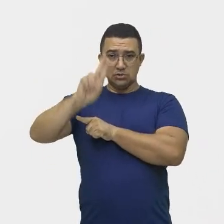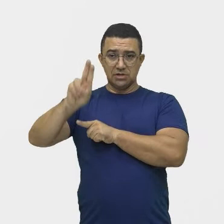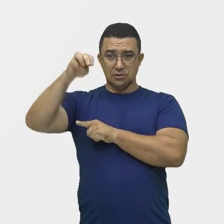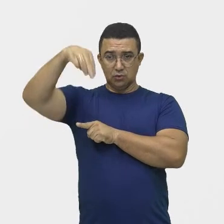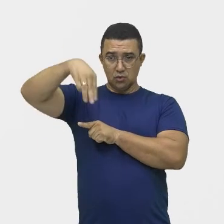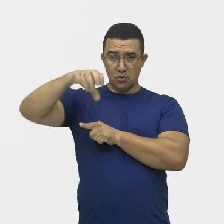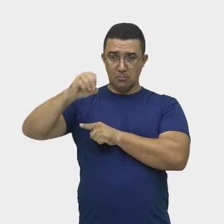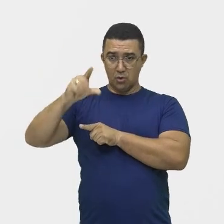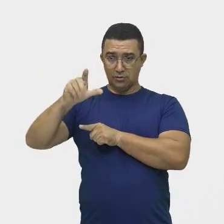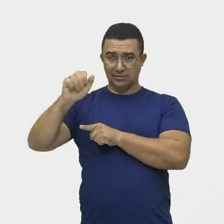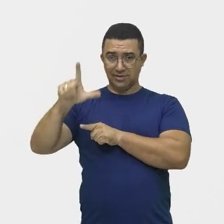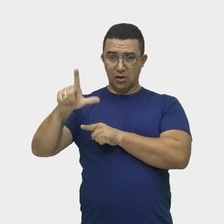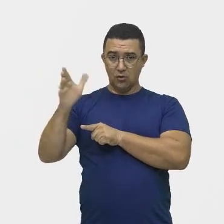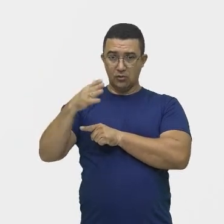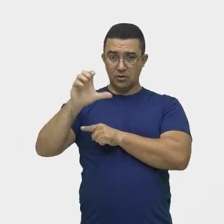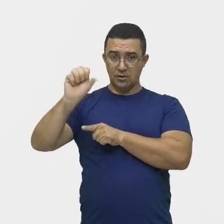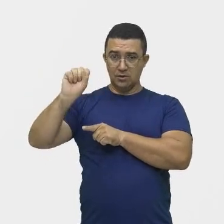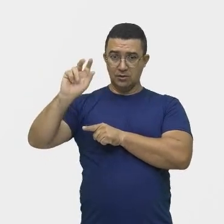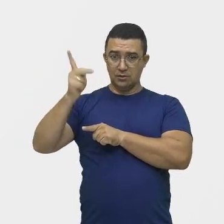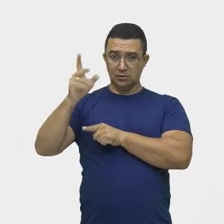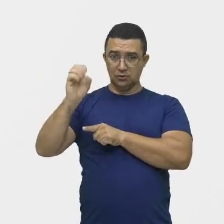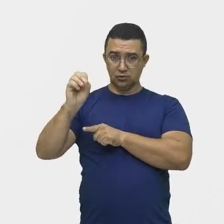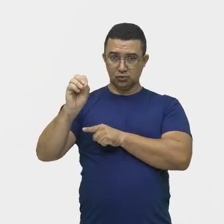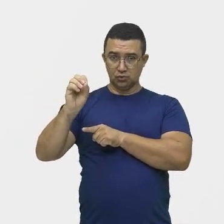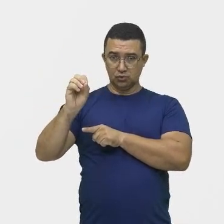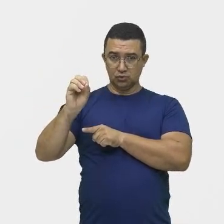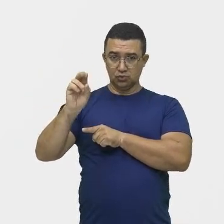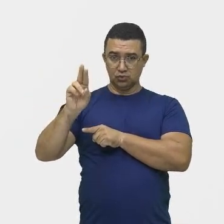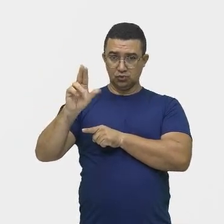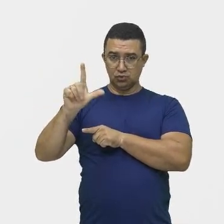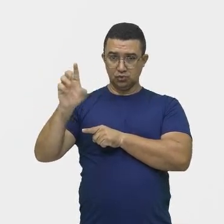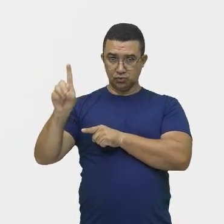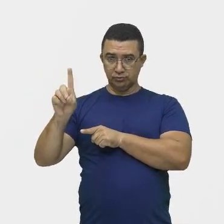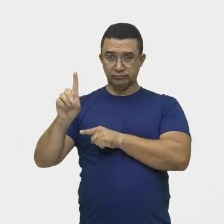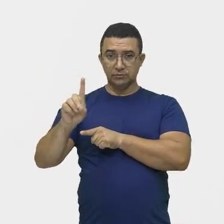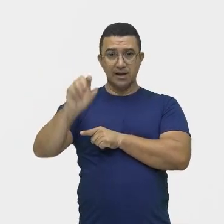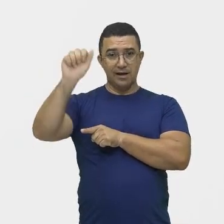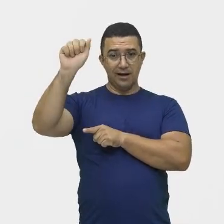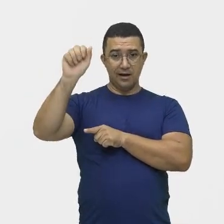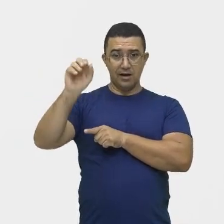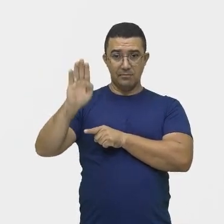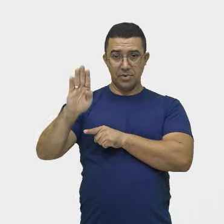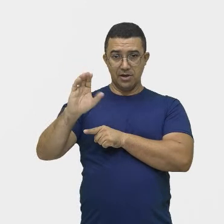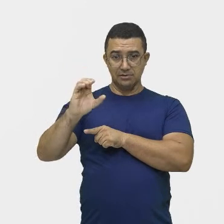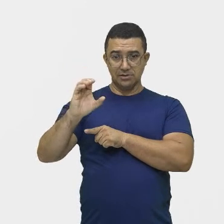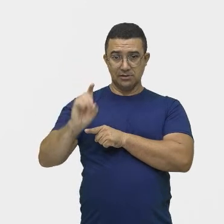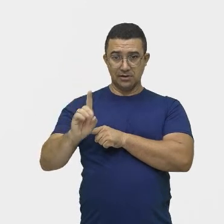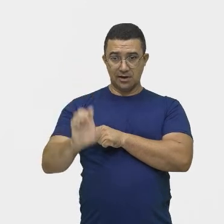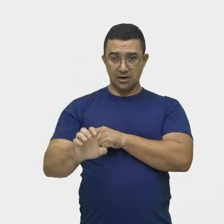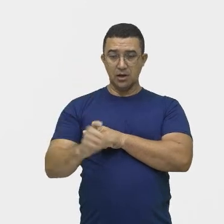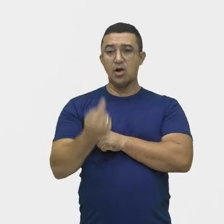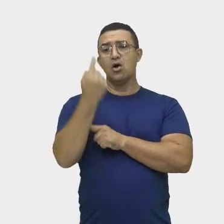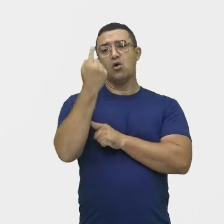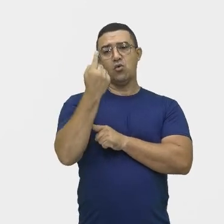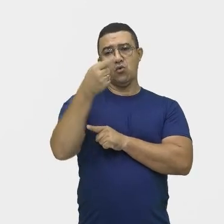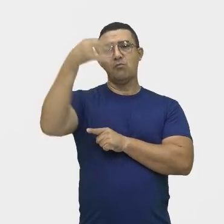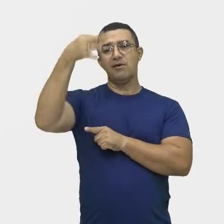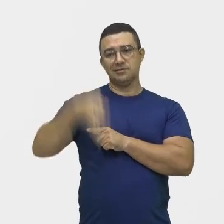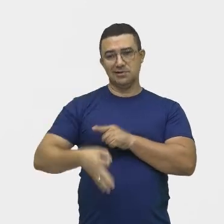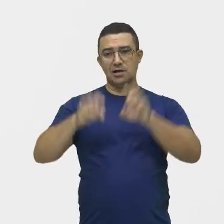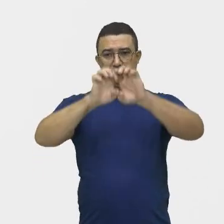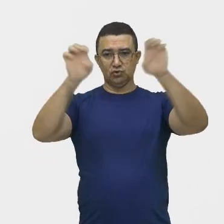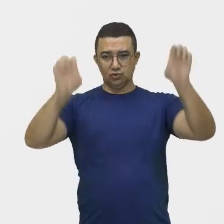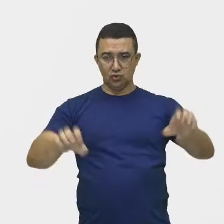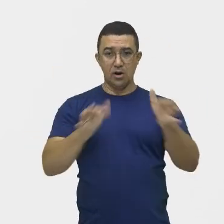should. Eu tenho 5 alternativas e apenas uma delas, tá, deve conter aí a estrutura de